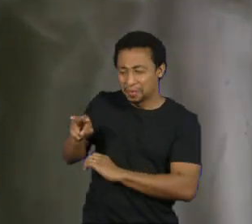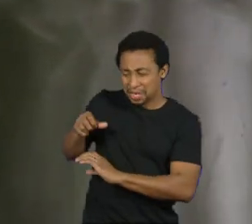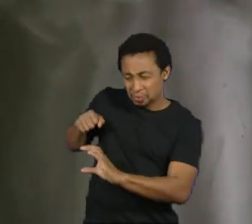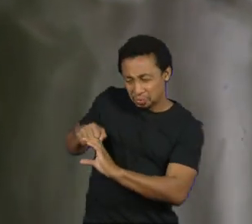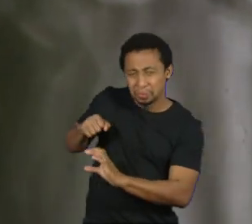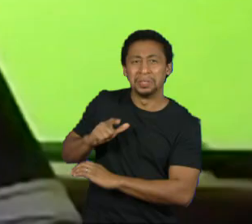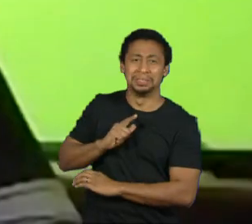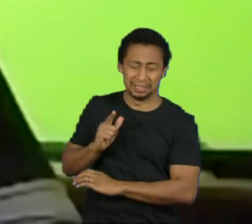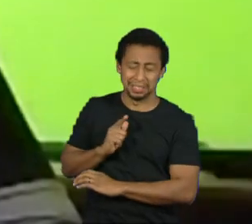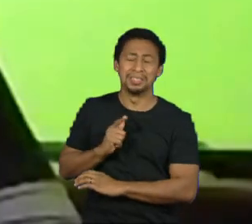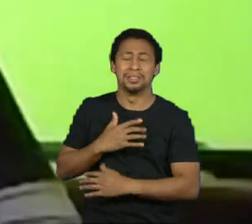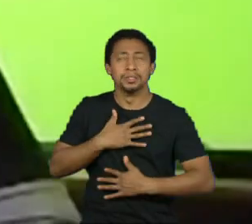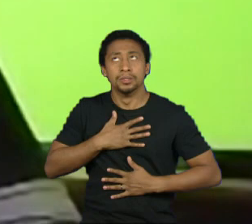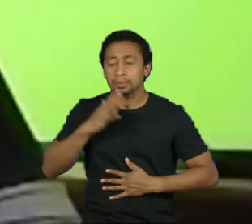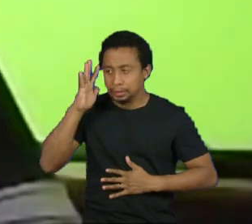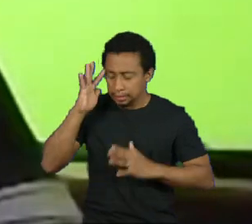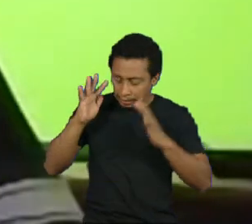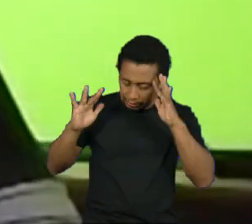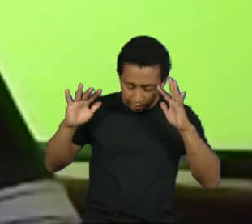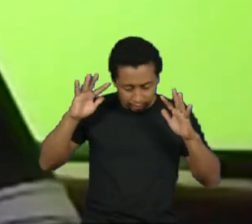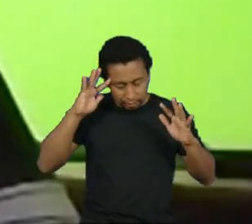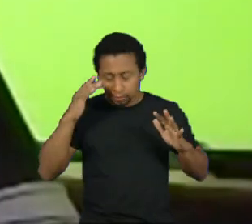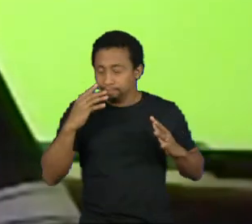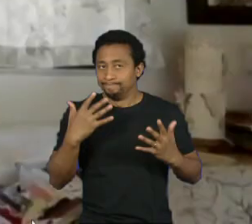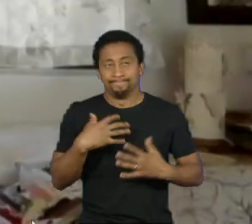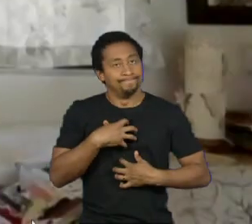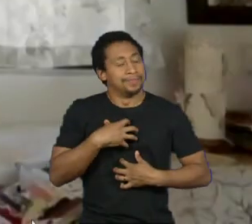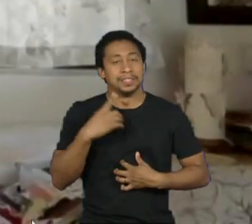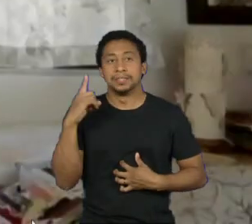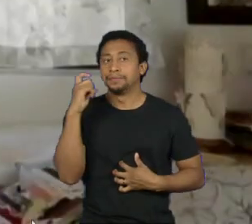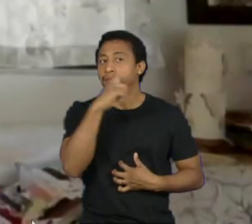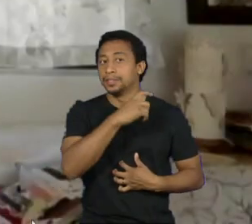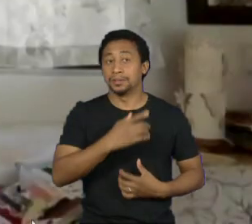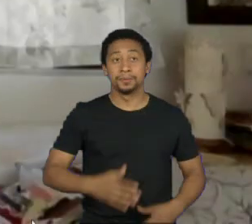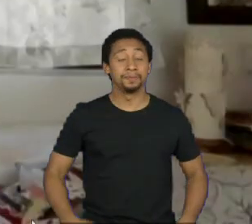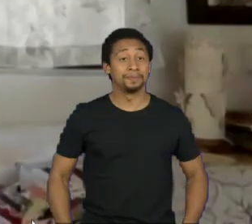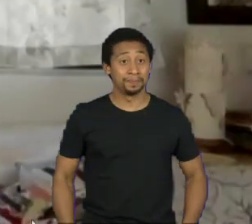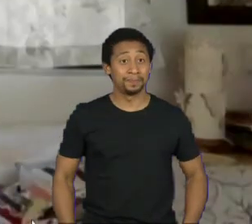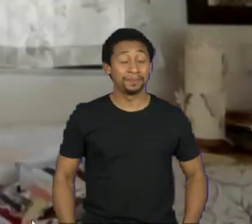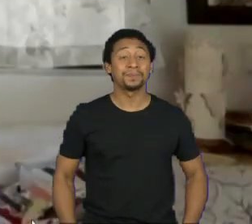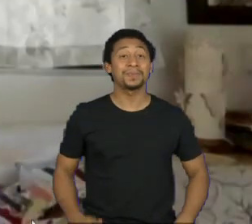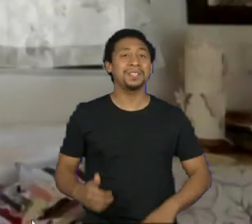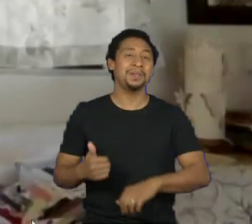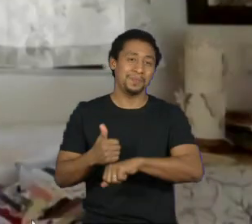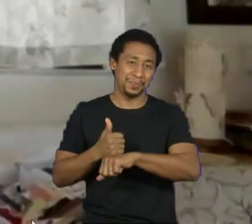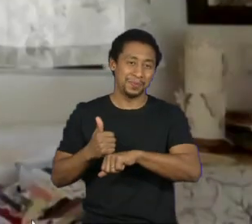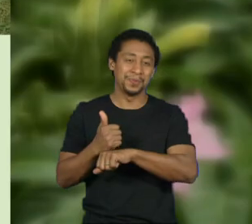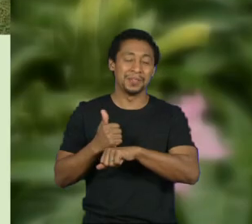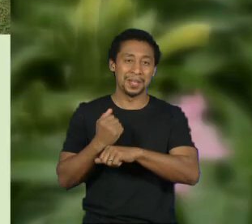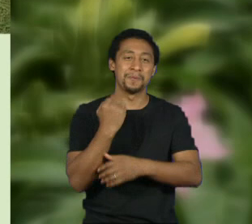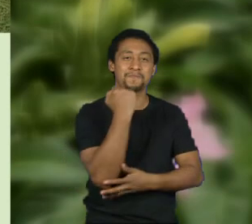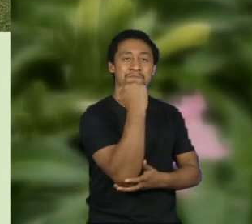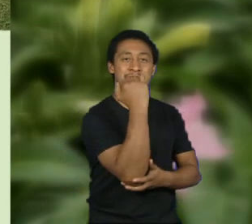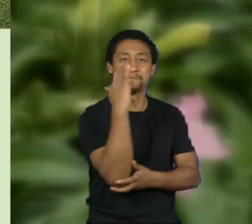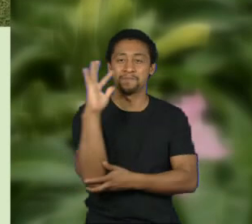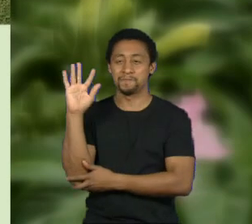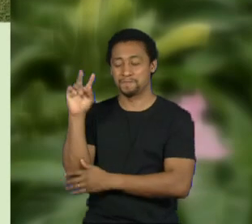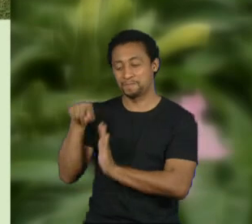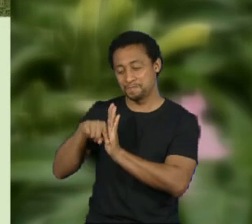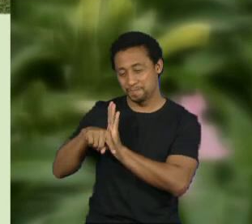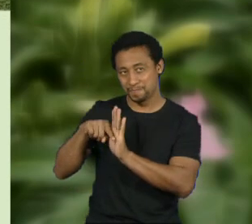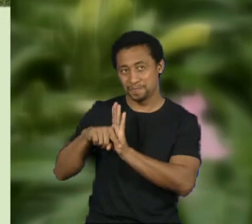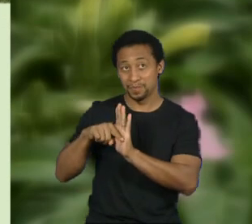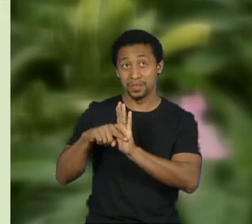sabe? O quanto é triste, o quanto é difícil de lidar. A ambientalista Miriam Prochnow, uma das fundadoras